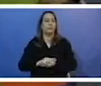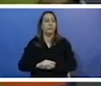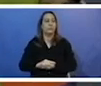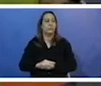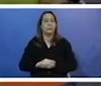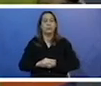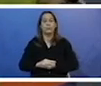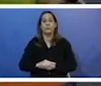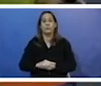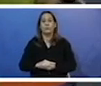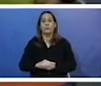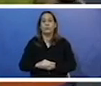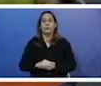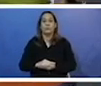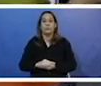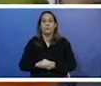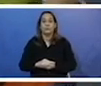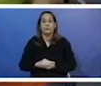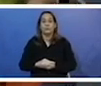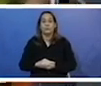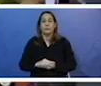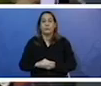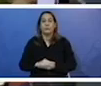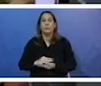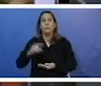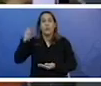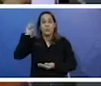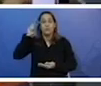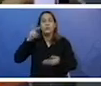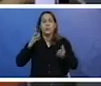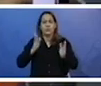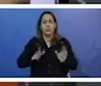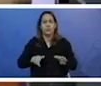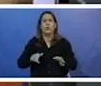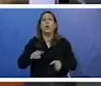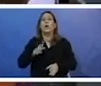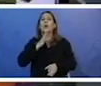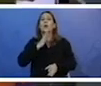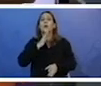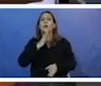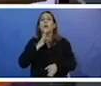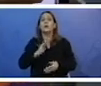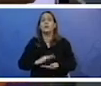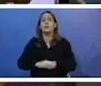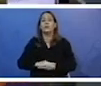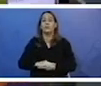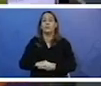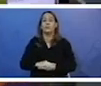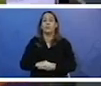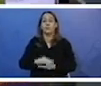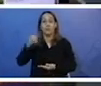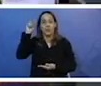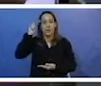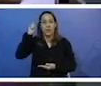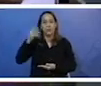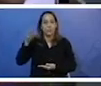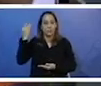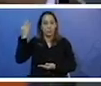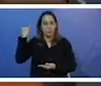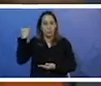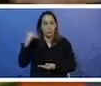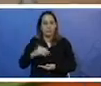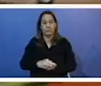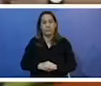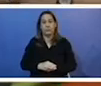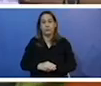da história, que você já deve conhecer, não é? Uma casinha de doce, floresta, a gente já lembra da história do João